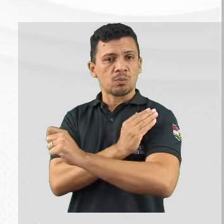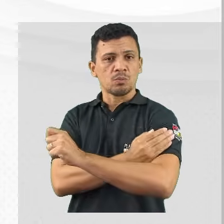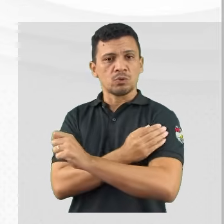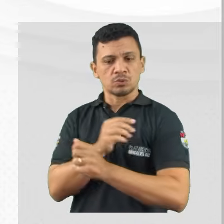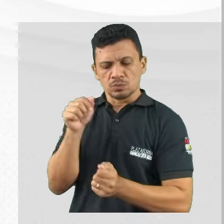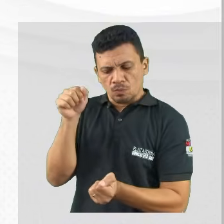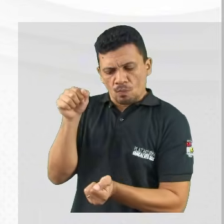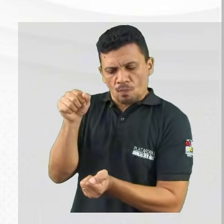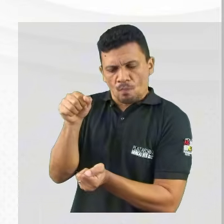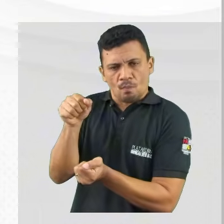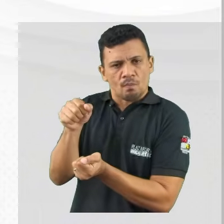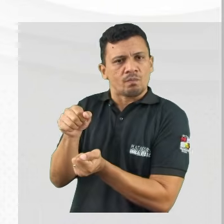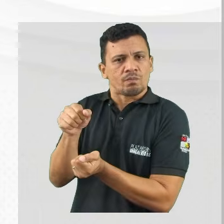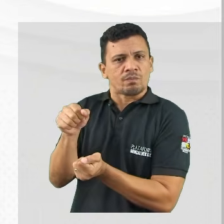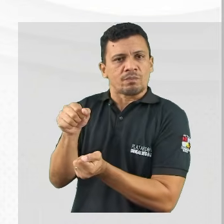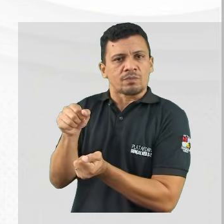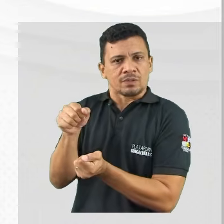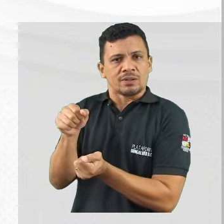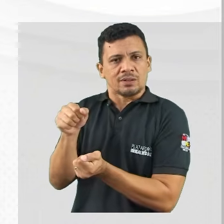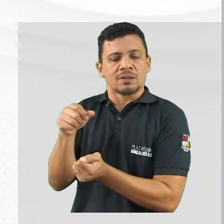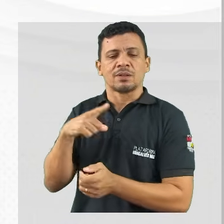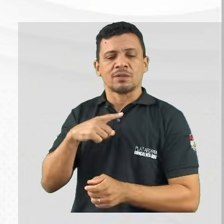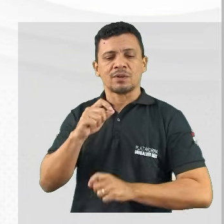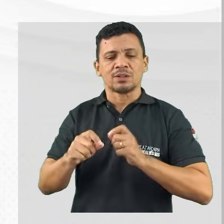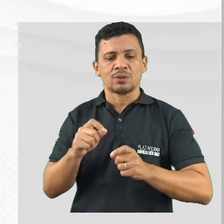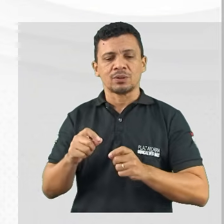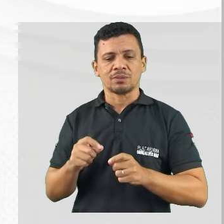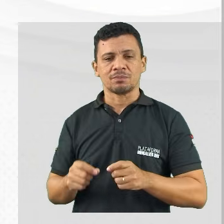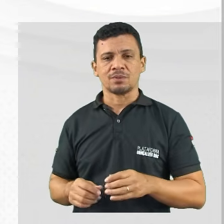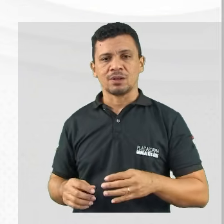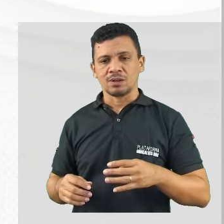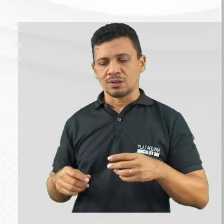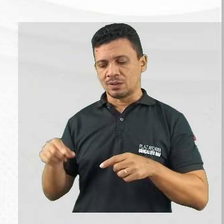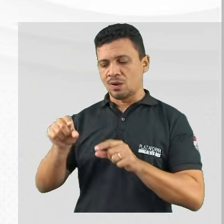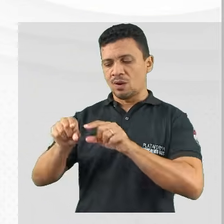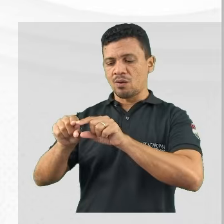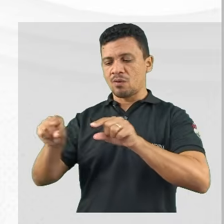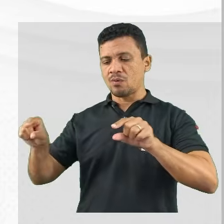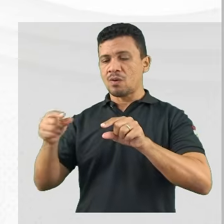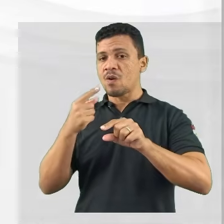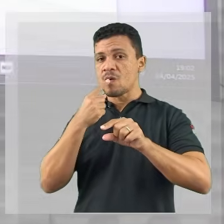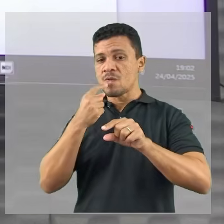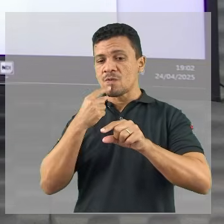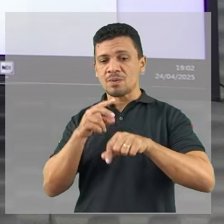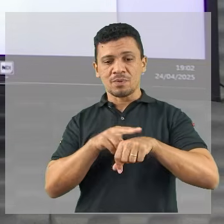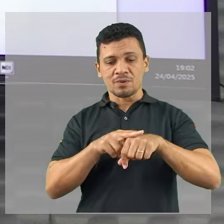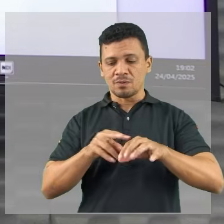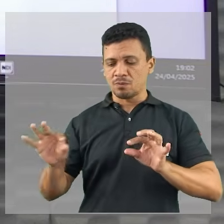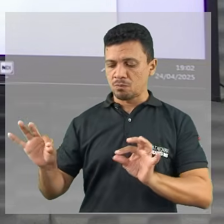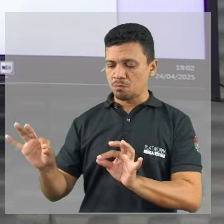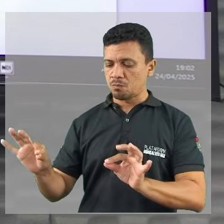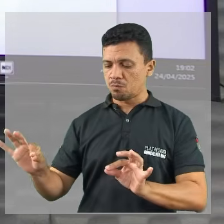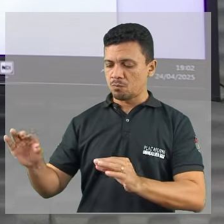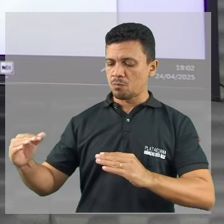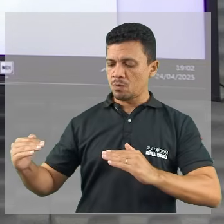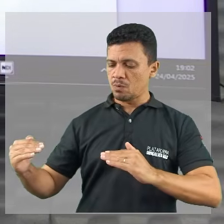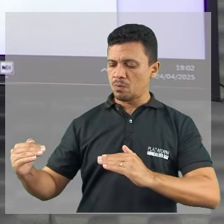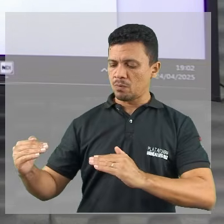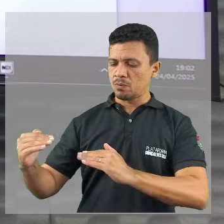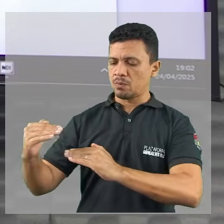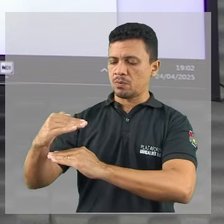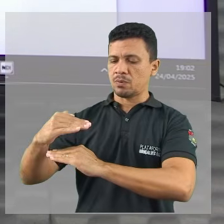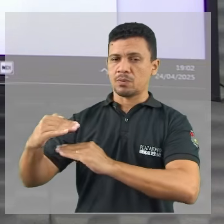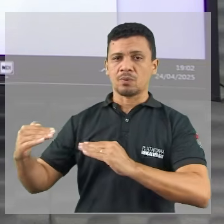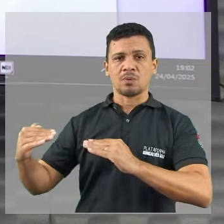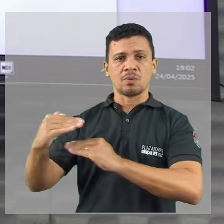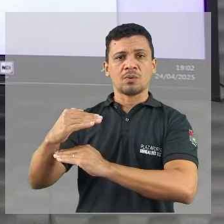sobrepôs, né, em relação à outra. Uma foi para cima da outra. Isso ocorre através da quebra do ATP.